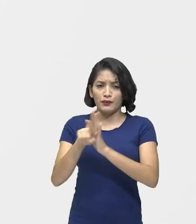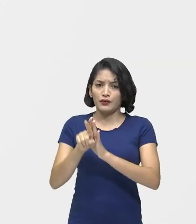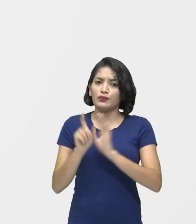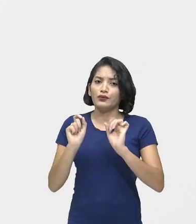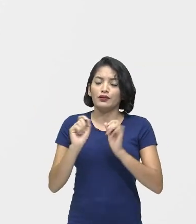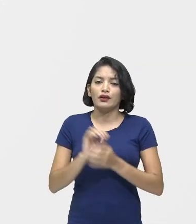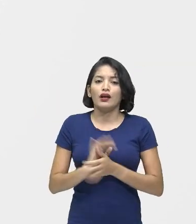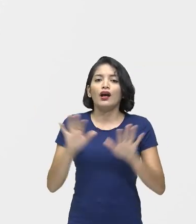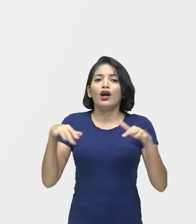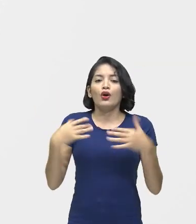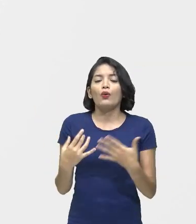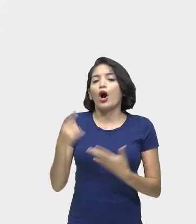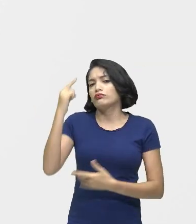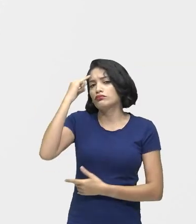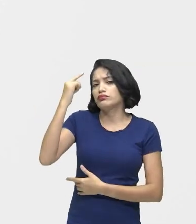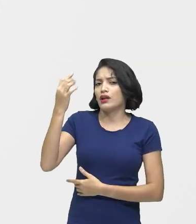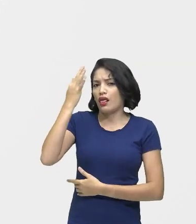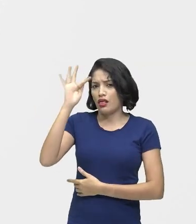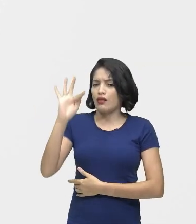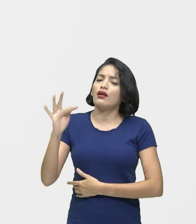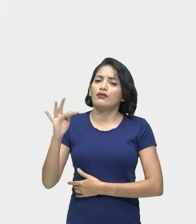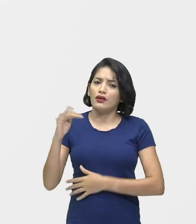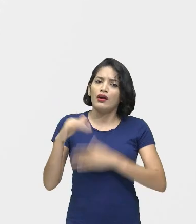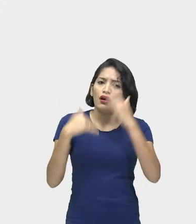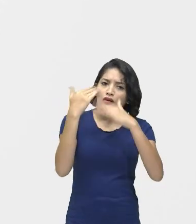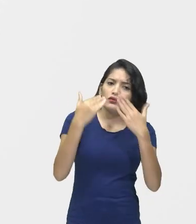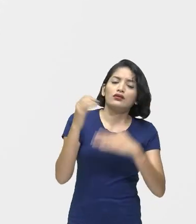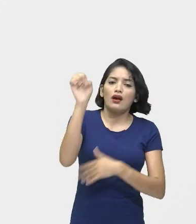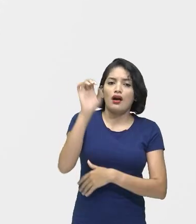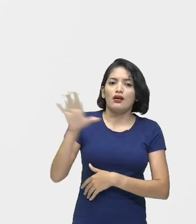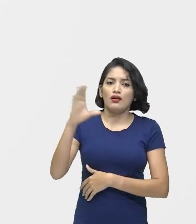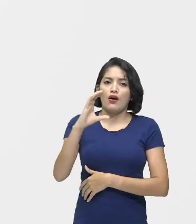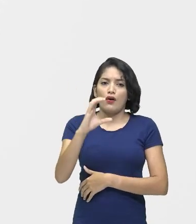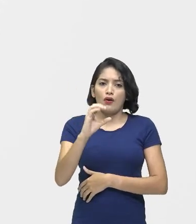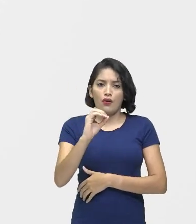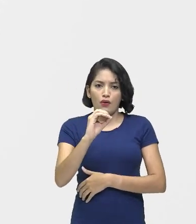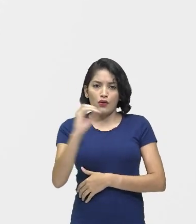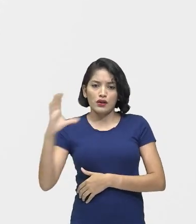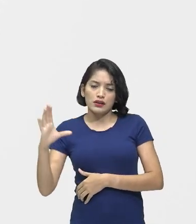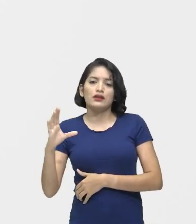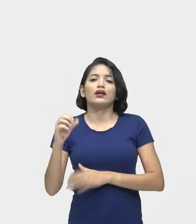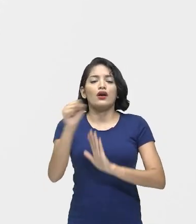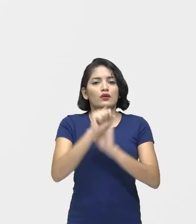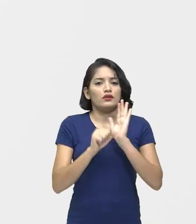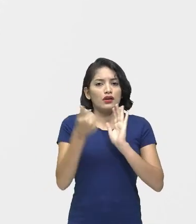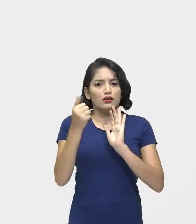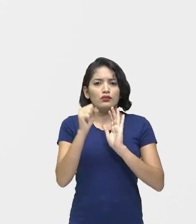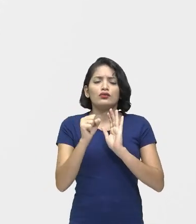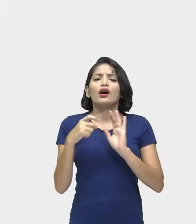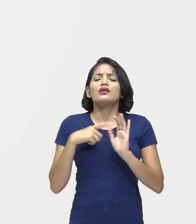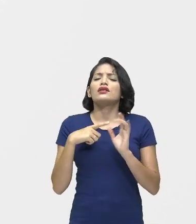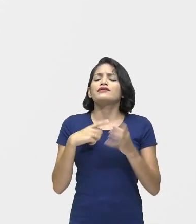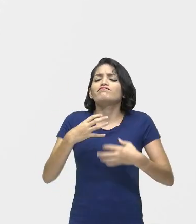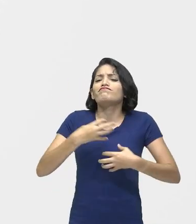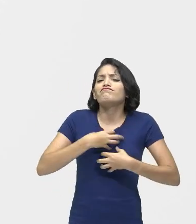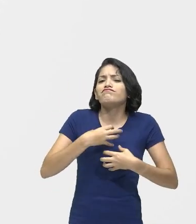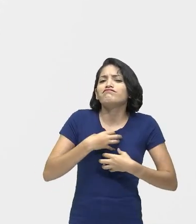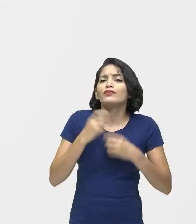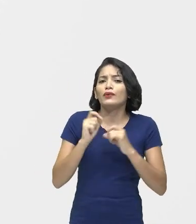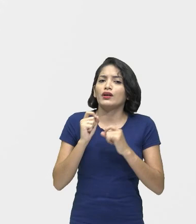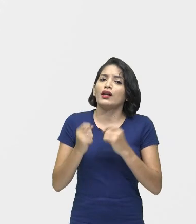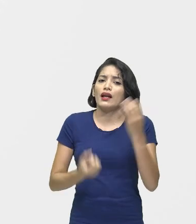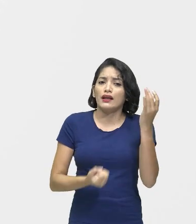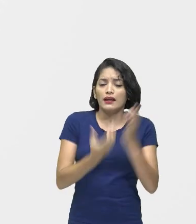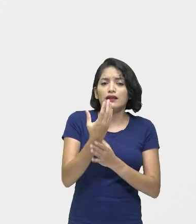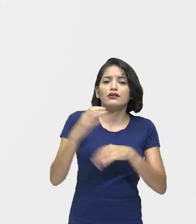qual ideal filosófico desenvolvido na Europa Ocidental no século XVIII foi inspirada a elaboração da Constituição dos Estados